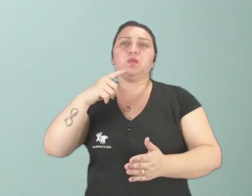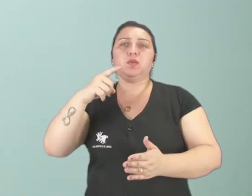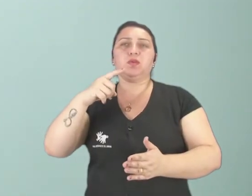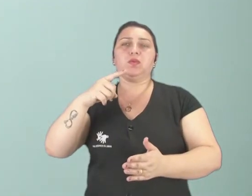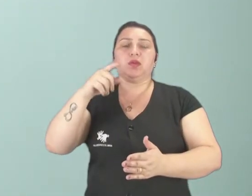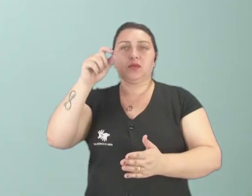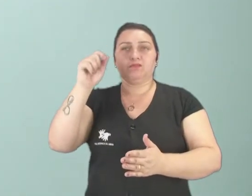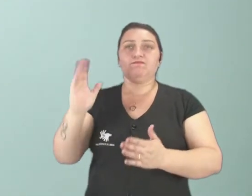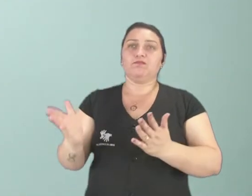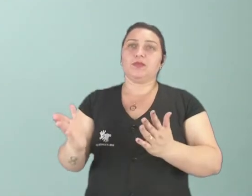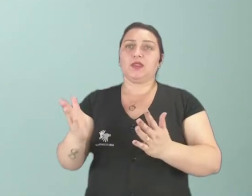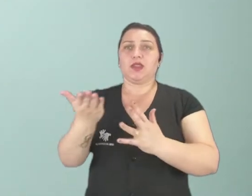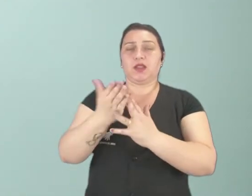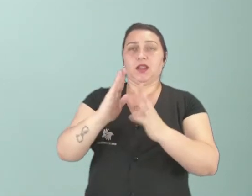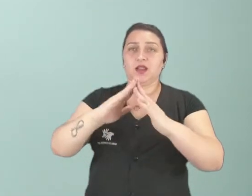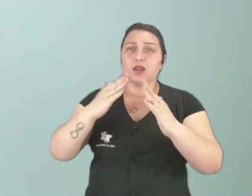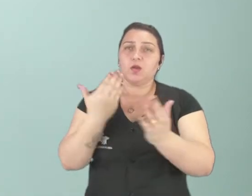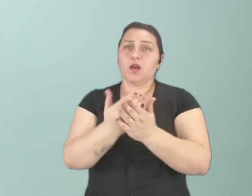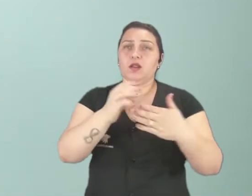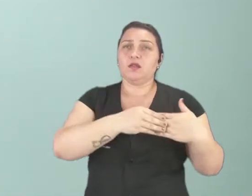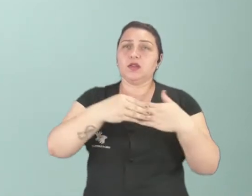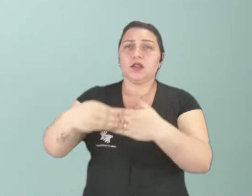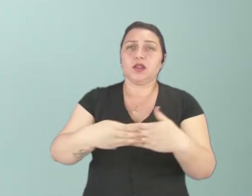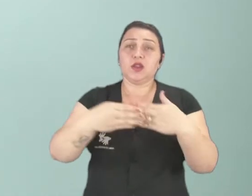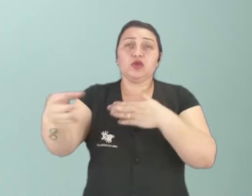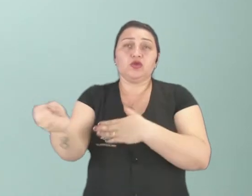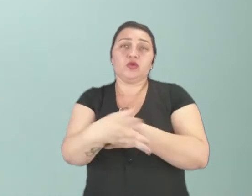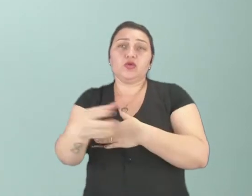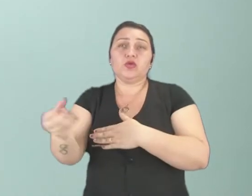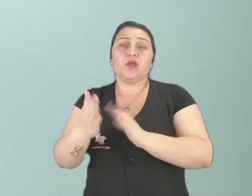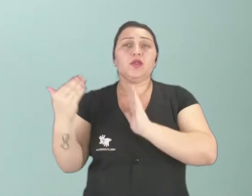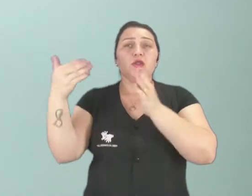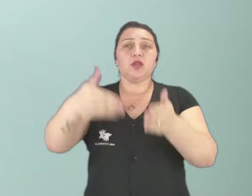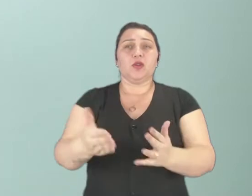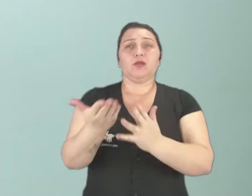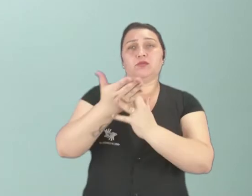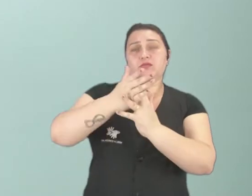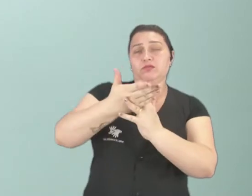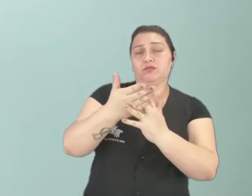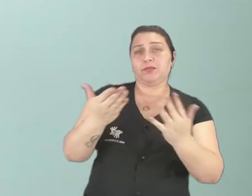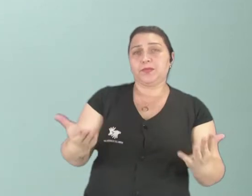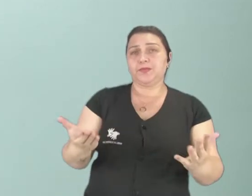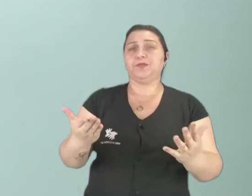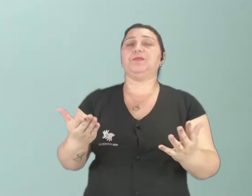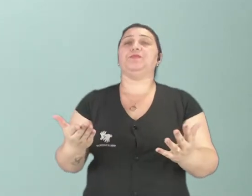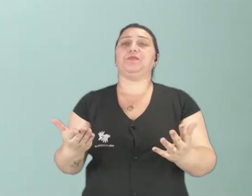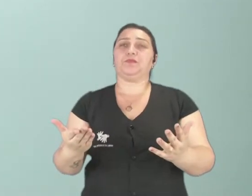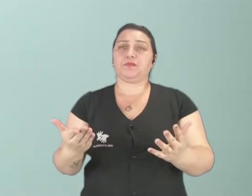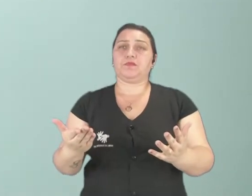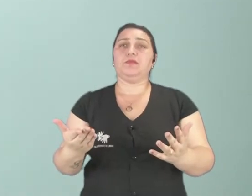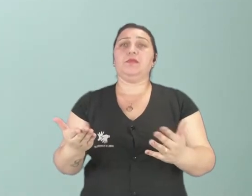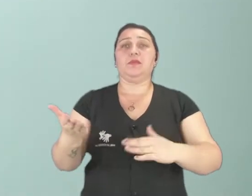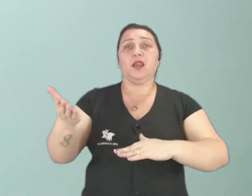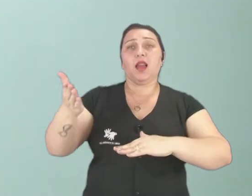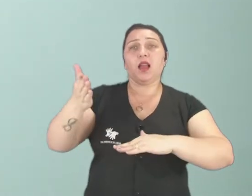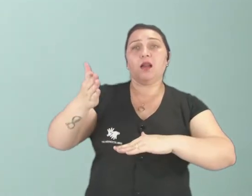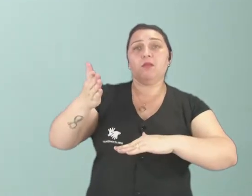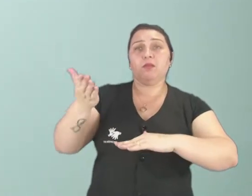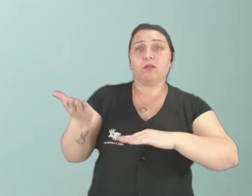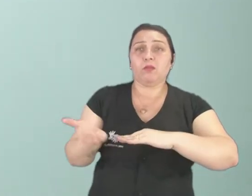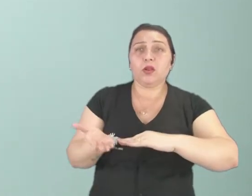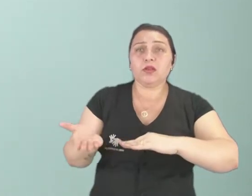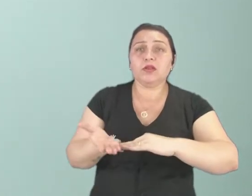barroco, que essas escolas vinham trazendo, que chegou ali no barroco, é algo assim moderno para a época, e